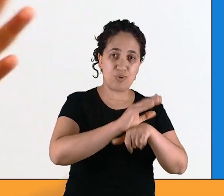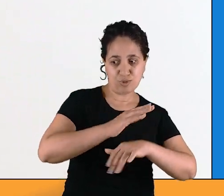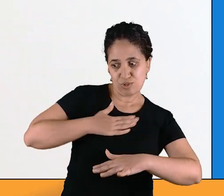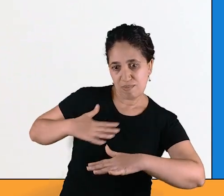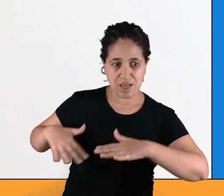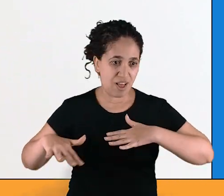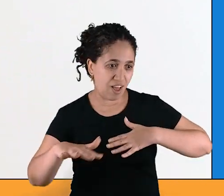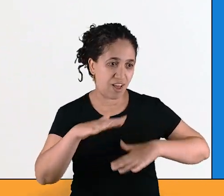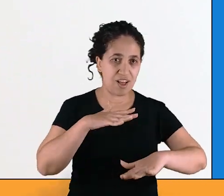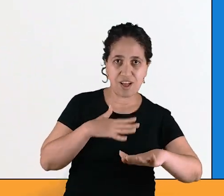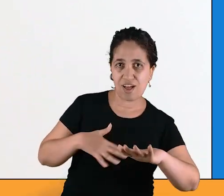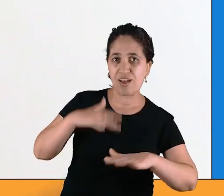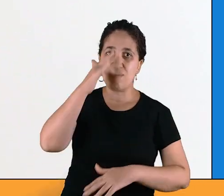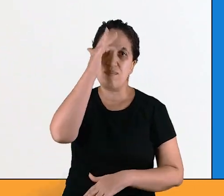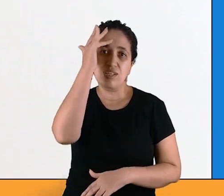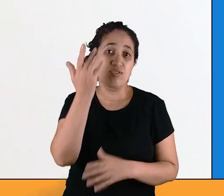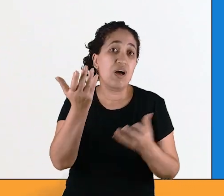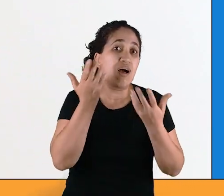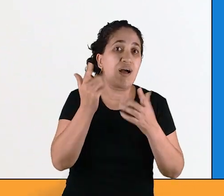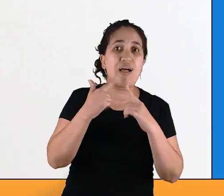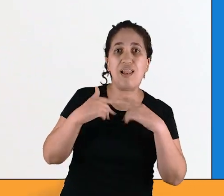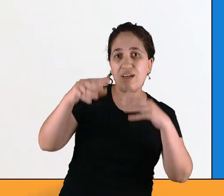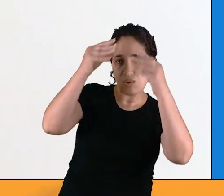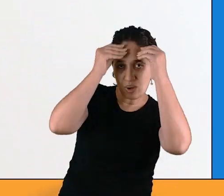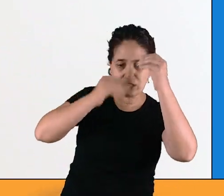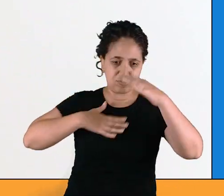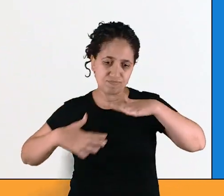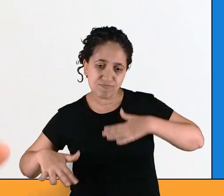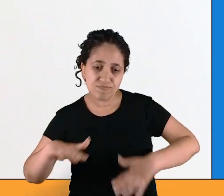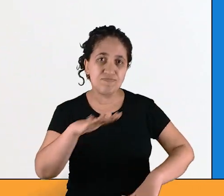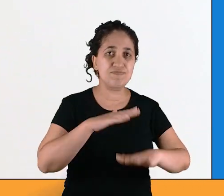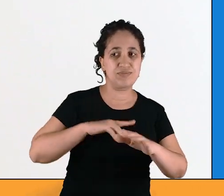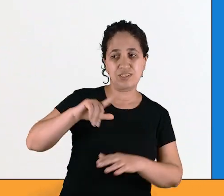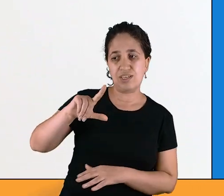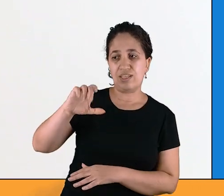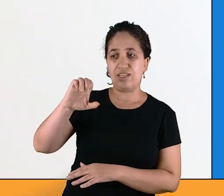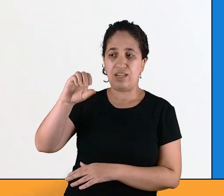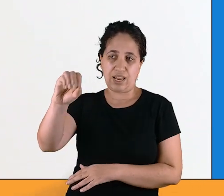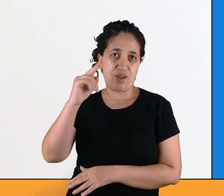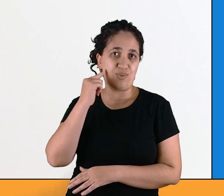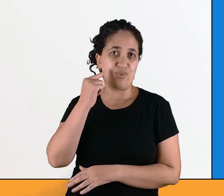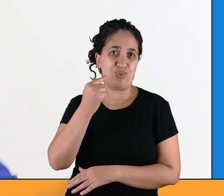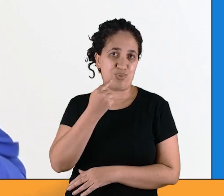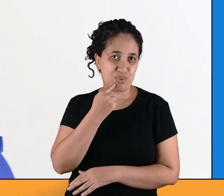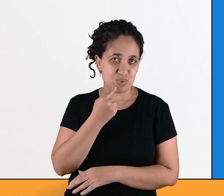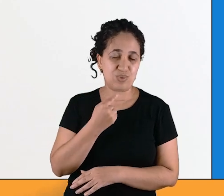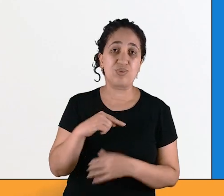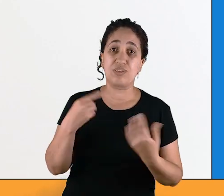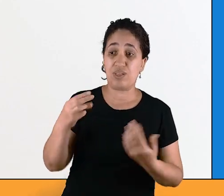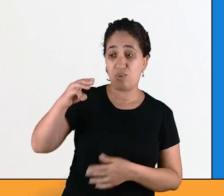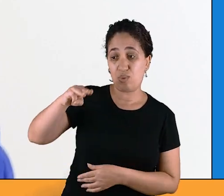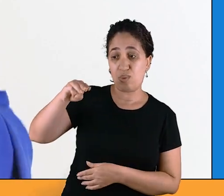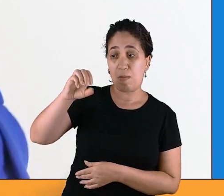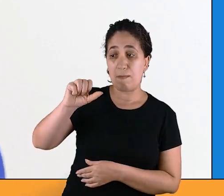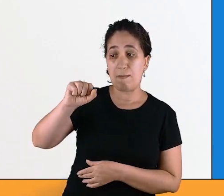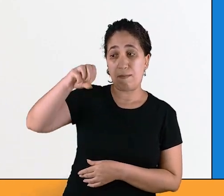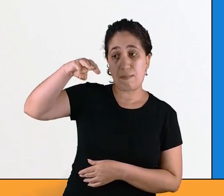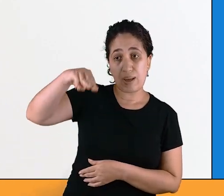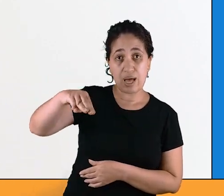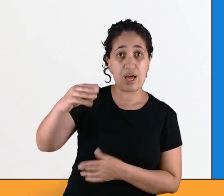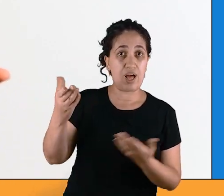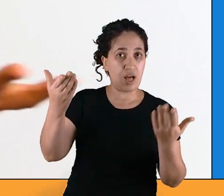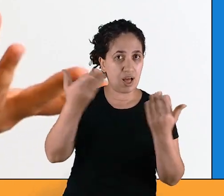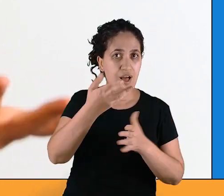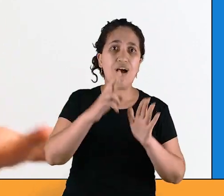de performance para quem quiser trabalhar com a linguagem de performance. O Léo é um educador surdo. Então, o MAN hoje também é